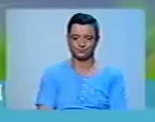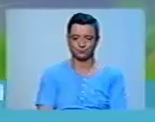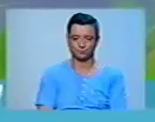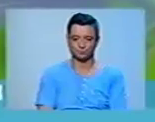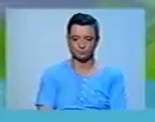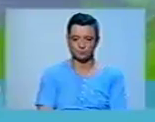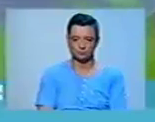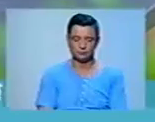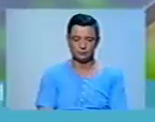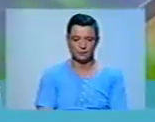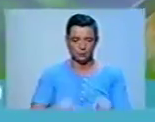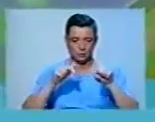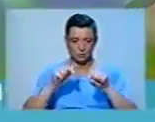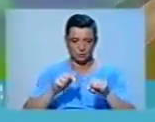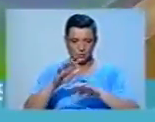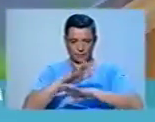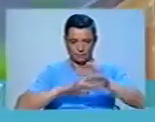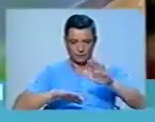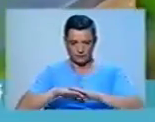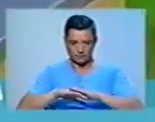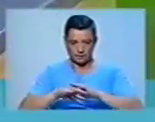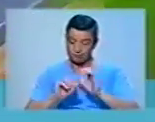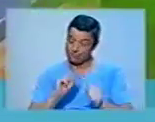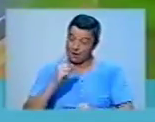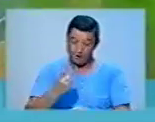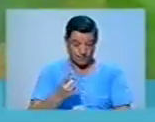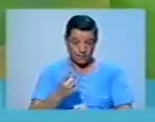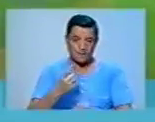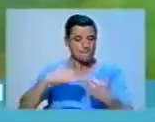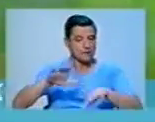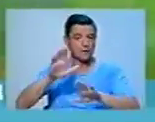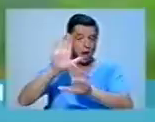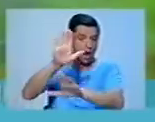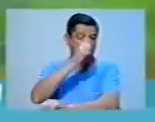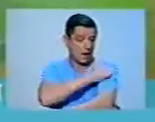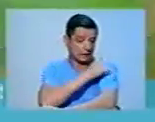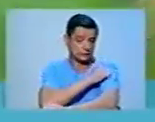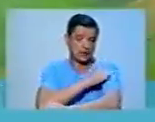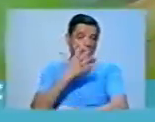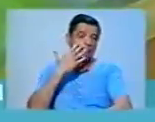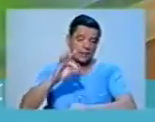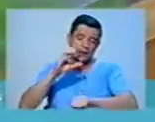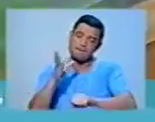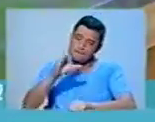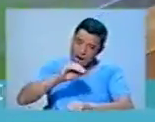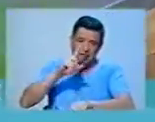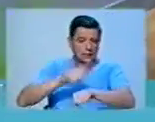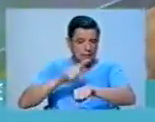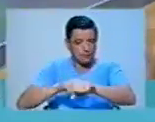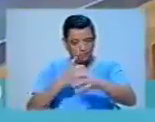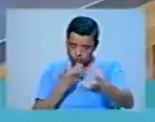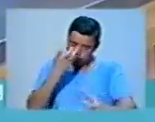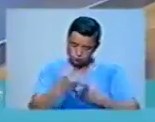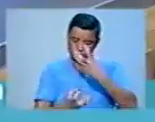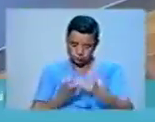Lá está, hoje vou fazer os passos todos um bocadinho mais rápidos, mas em casa tente segui-los e deixar